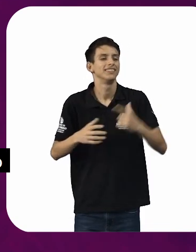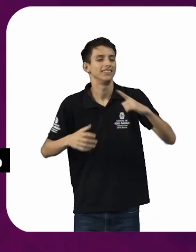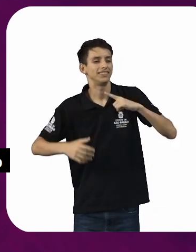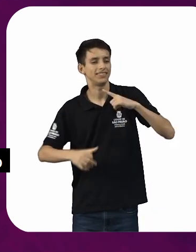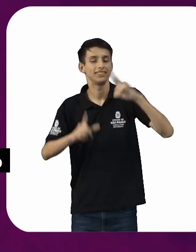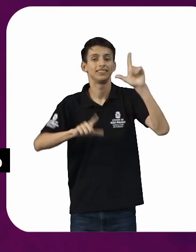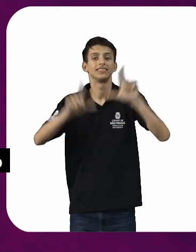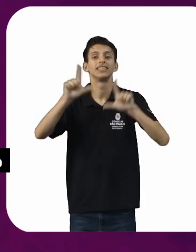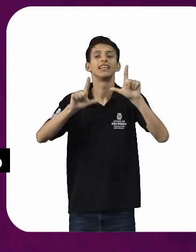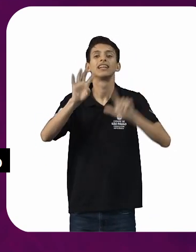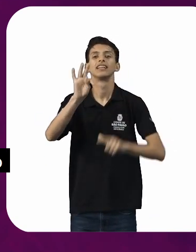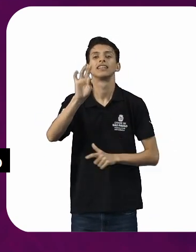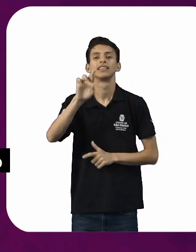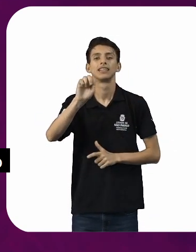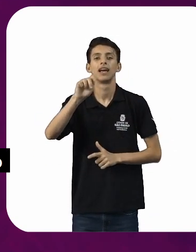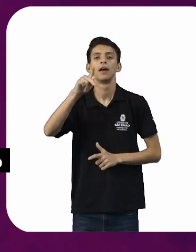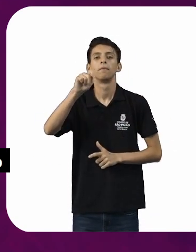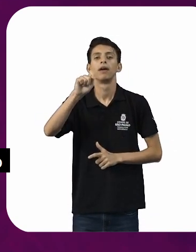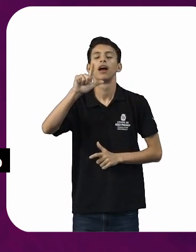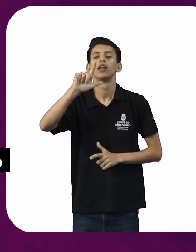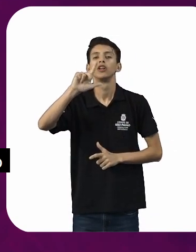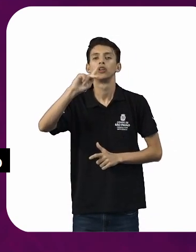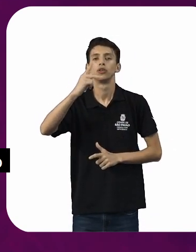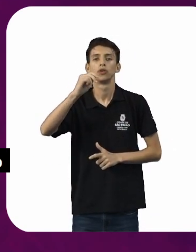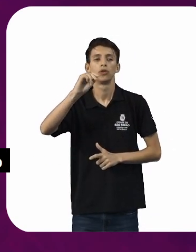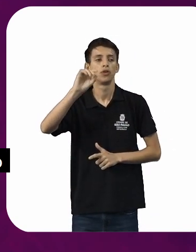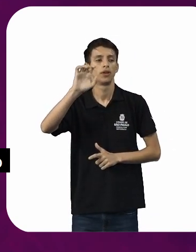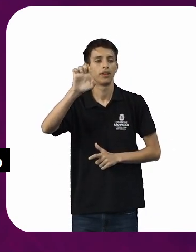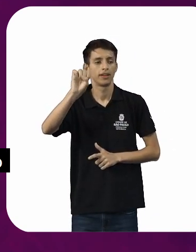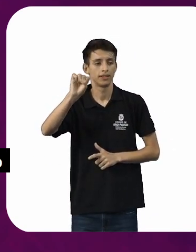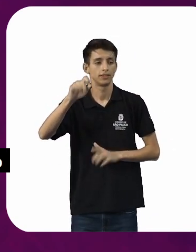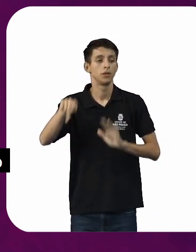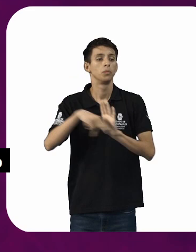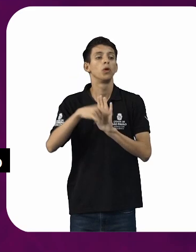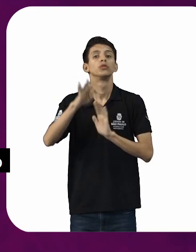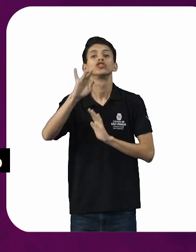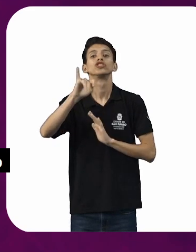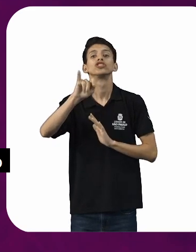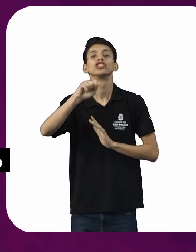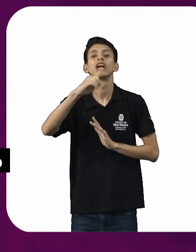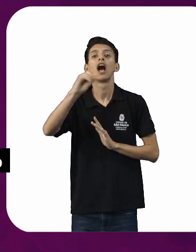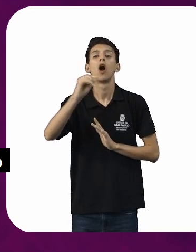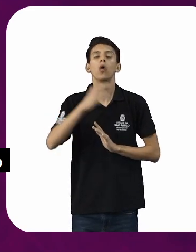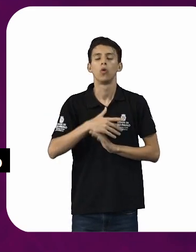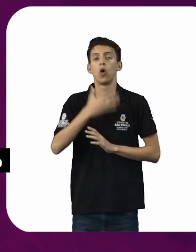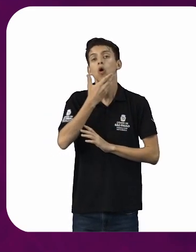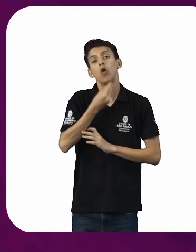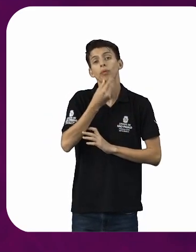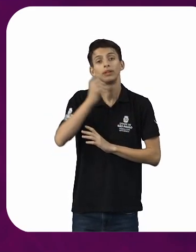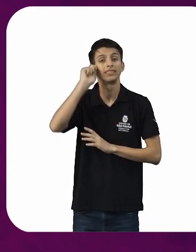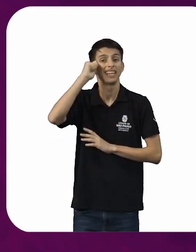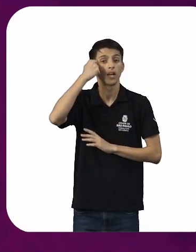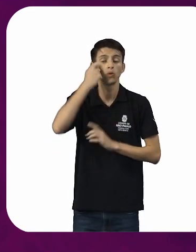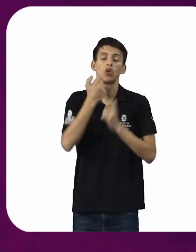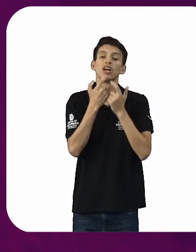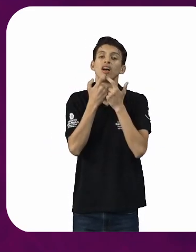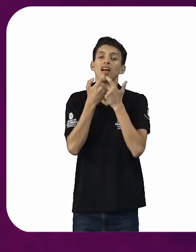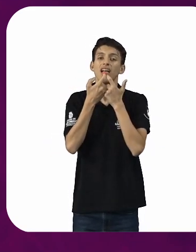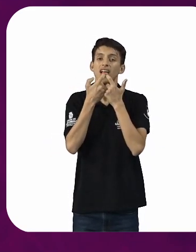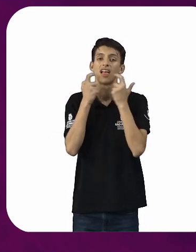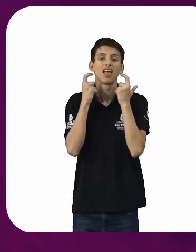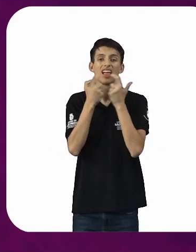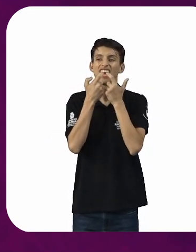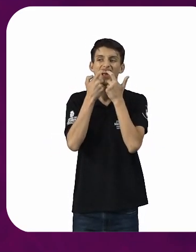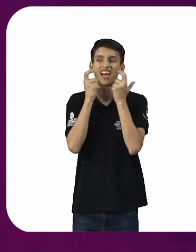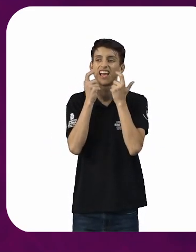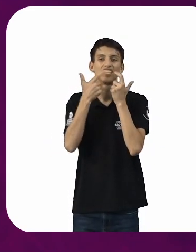dos Trapalhões, nós tínhamos a figura do Tião Macalé, que era um homem negro e que não tinha os dentes. E, assim, aconteciam todos